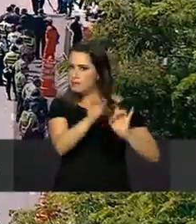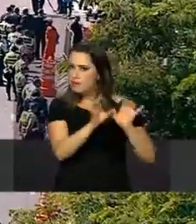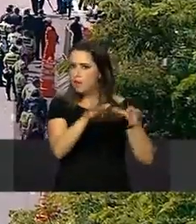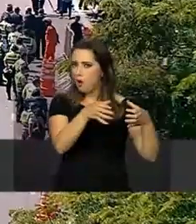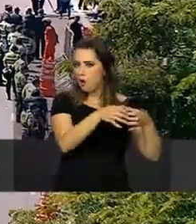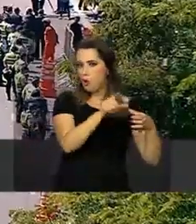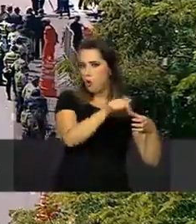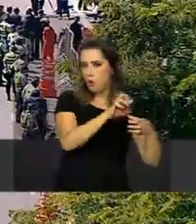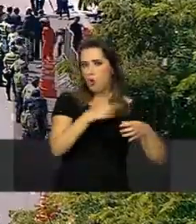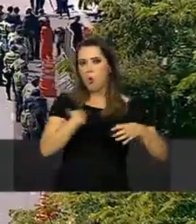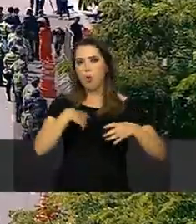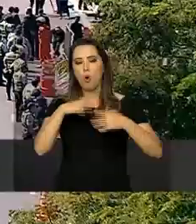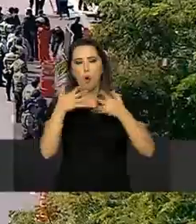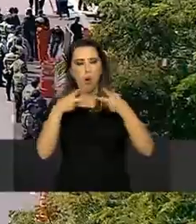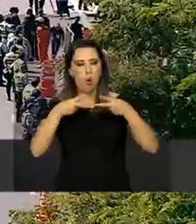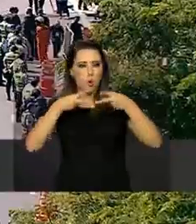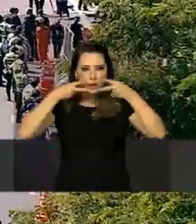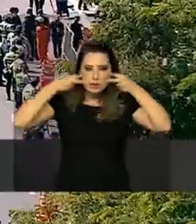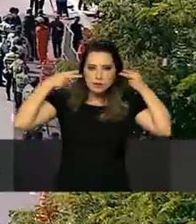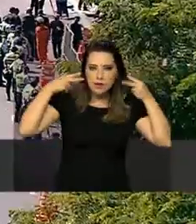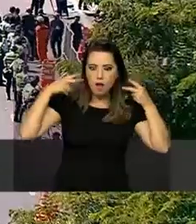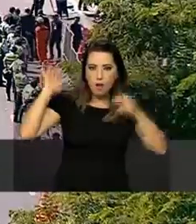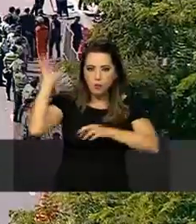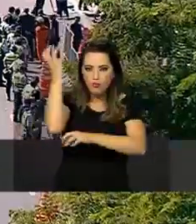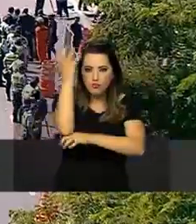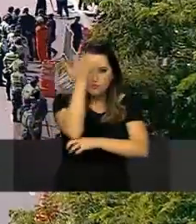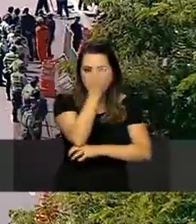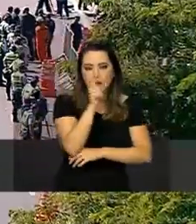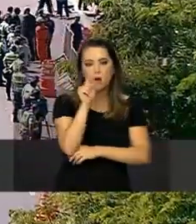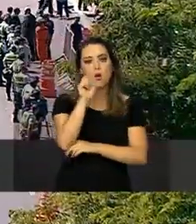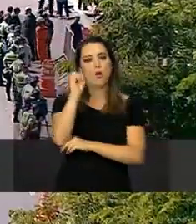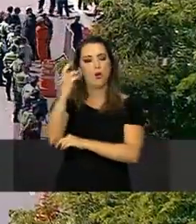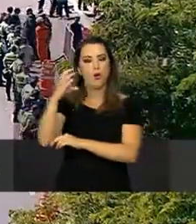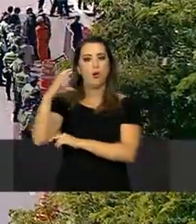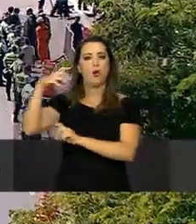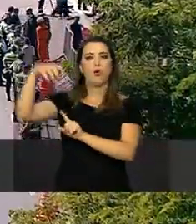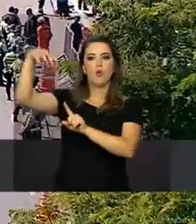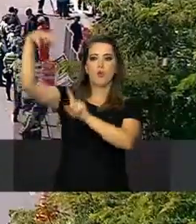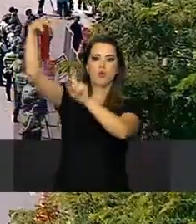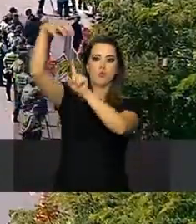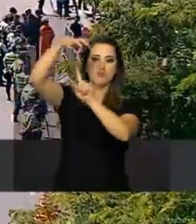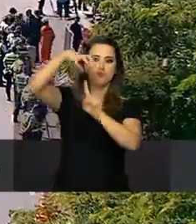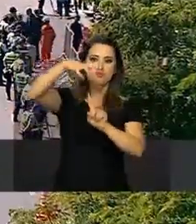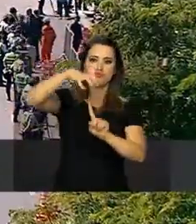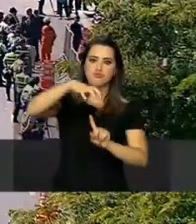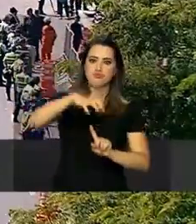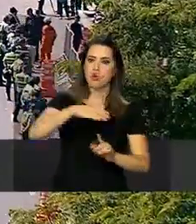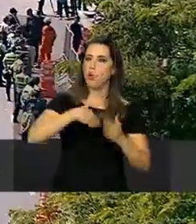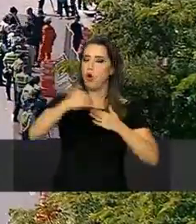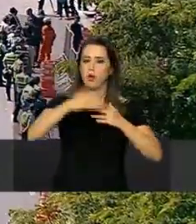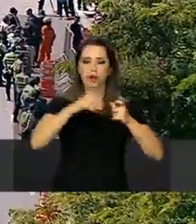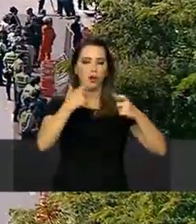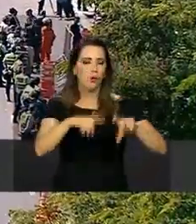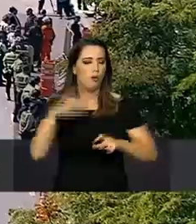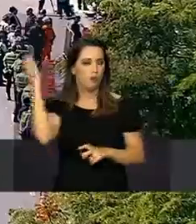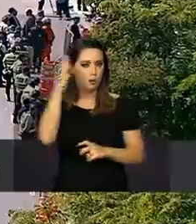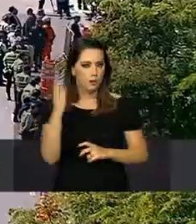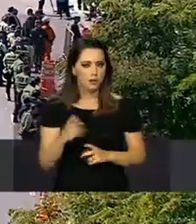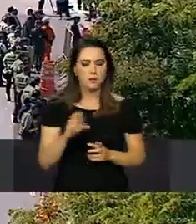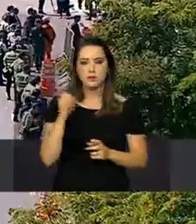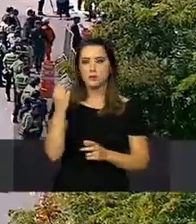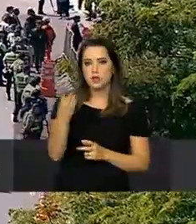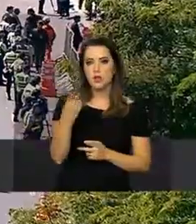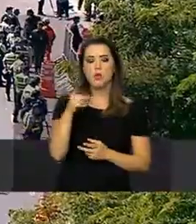na selva, ou na Caatinga, no caso dos paraquedistas, em todo o território nacional. Então, são